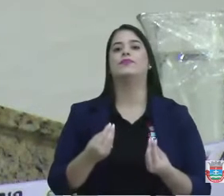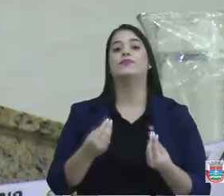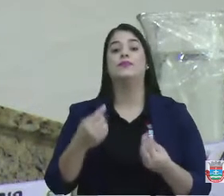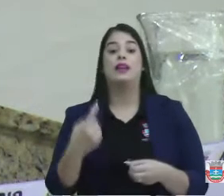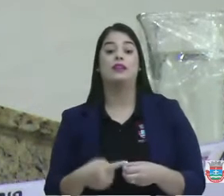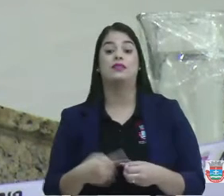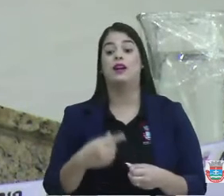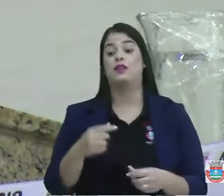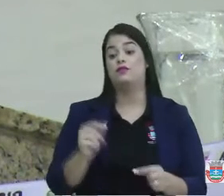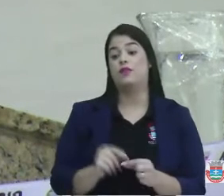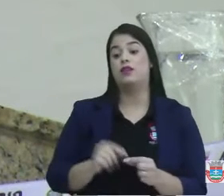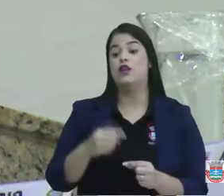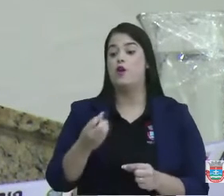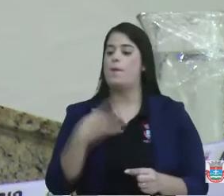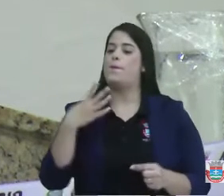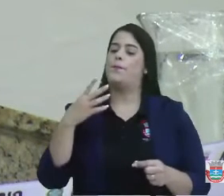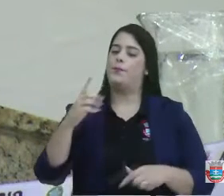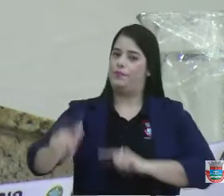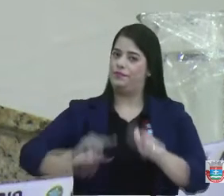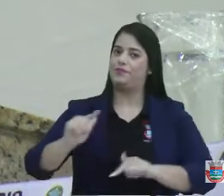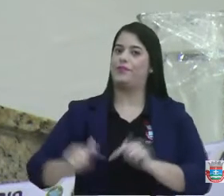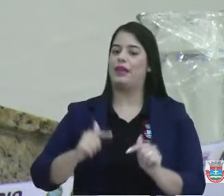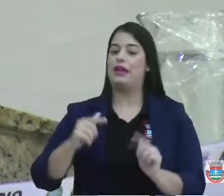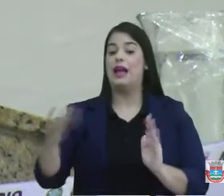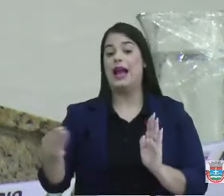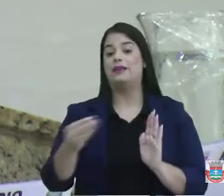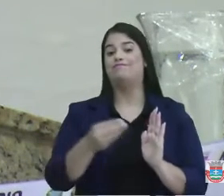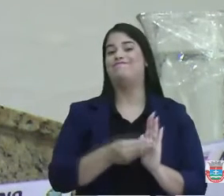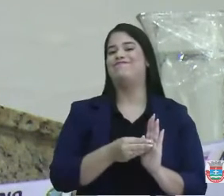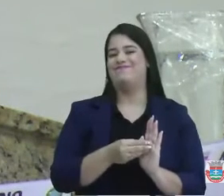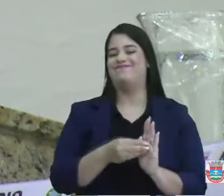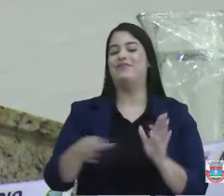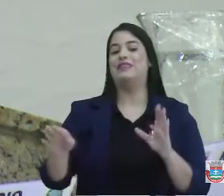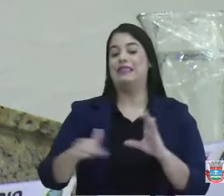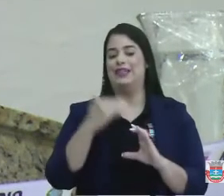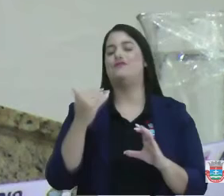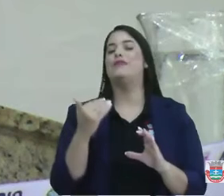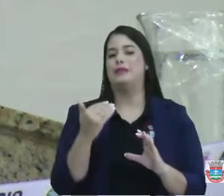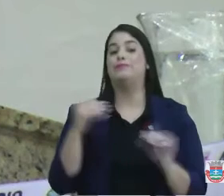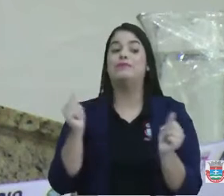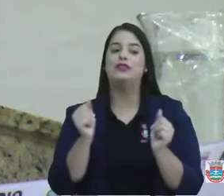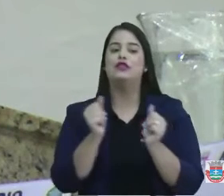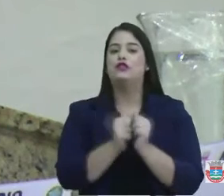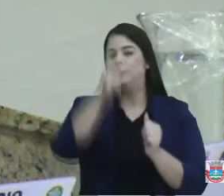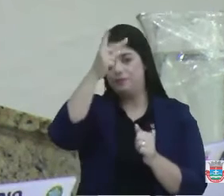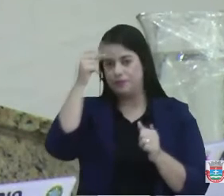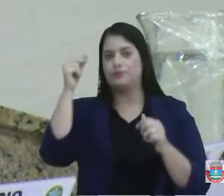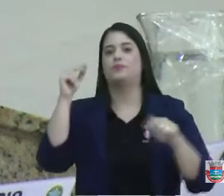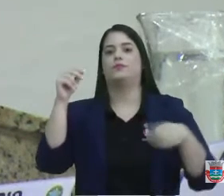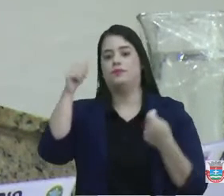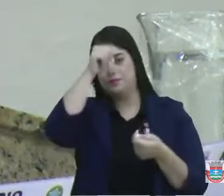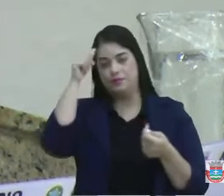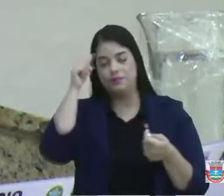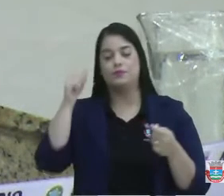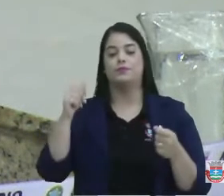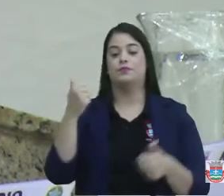porque são eles que mandam as emendas para o nosso município São ele que está junto com o nosso prefeito Alexandre batité